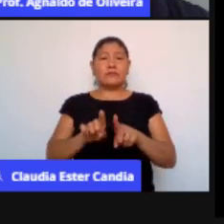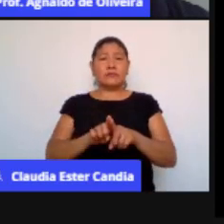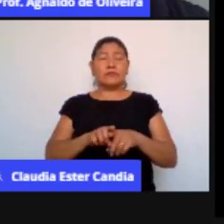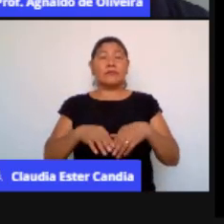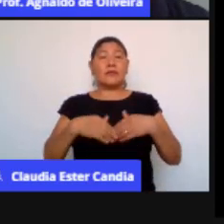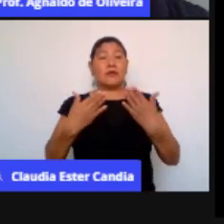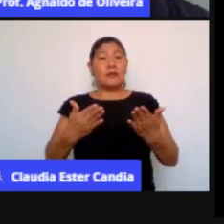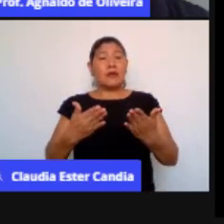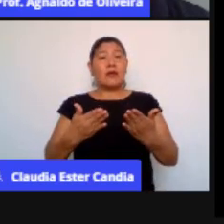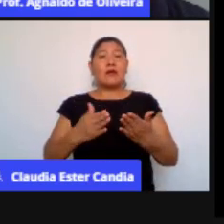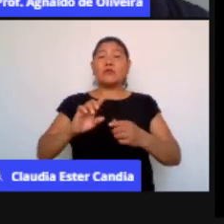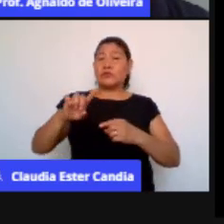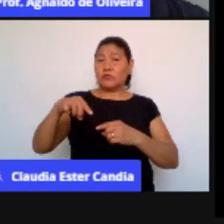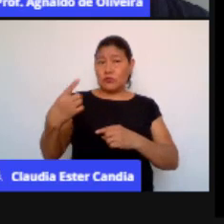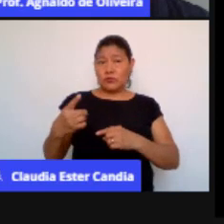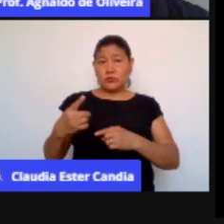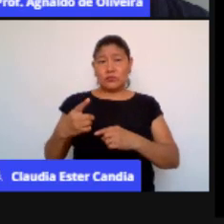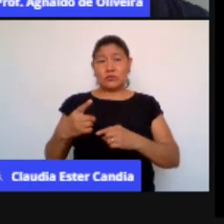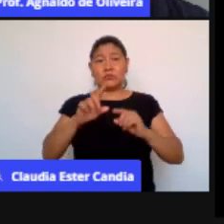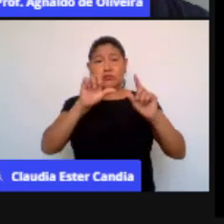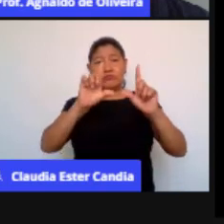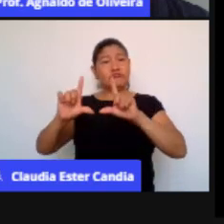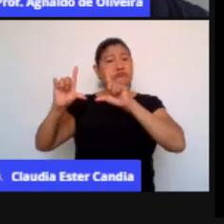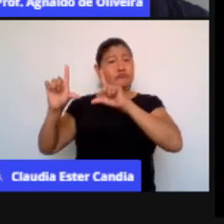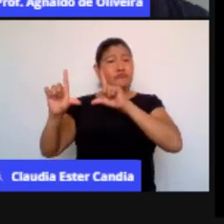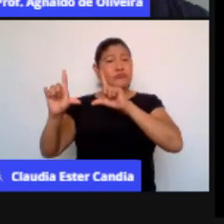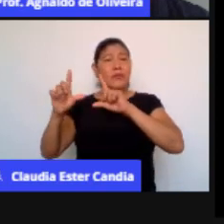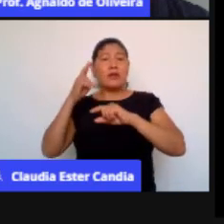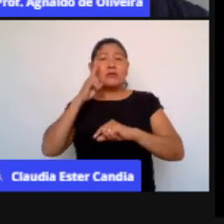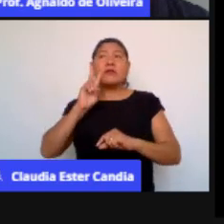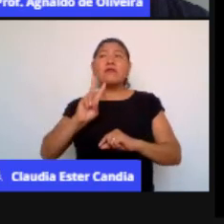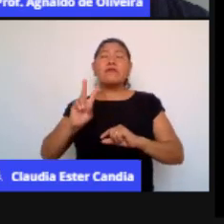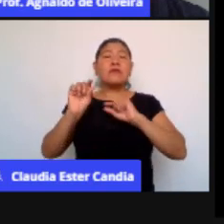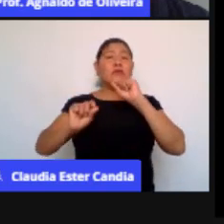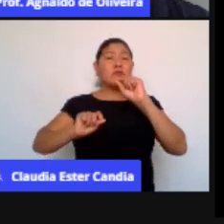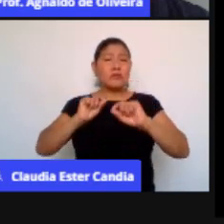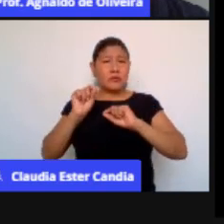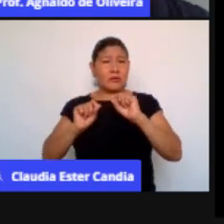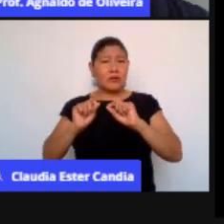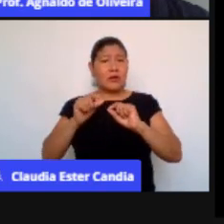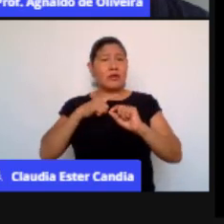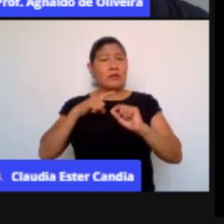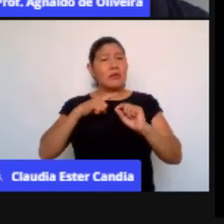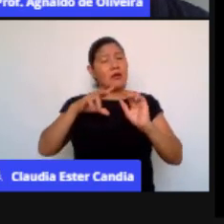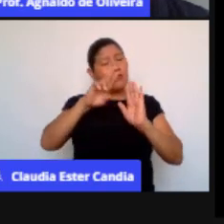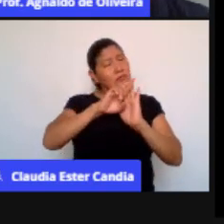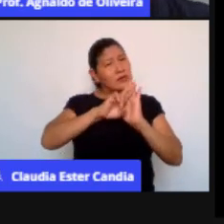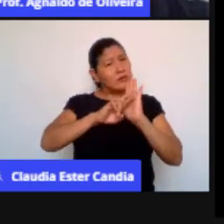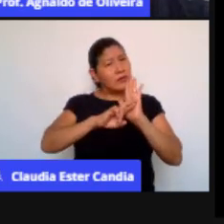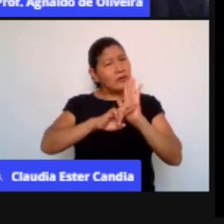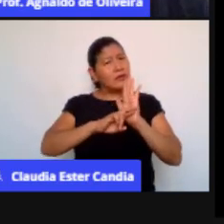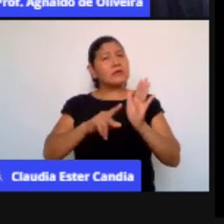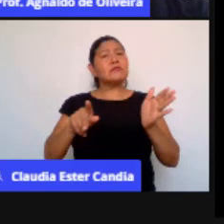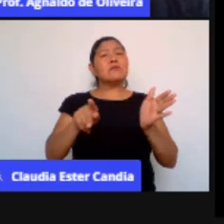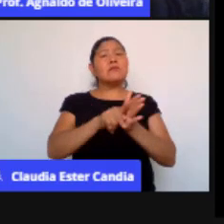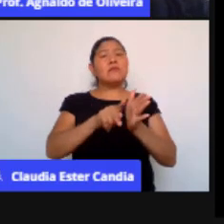nesse próximo slide, a gente fez algumas definições, né? Para eu explicar para